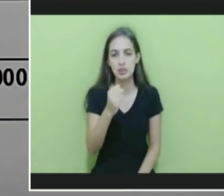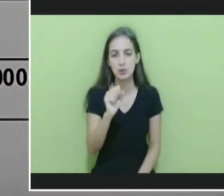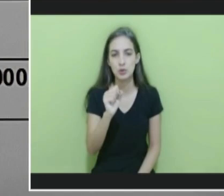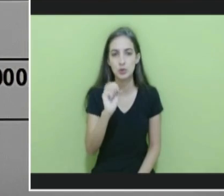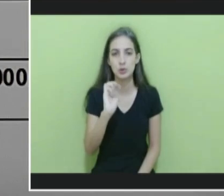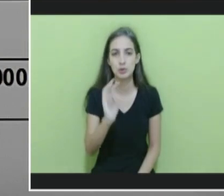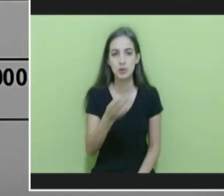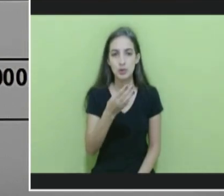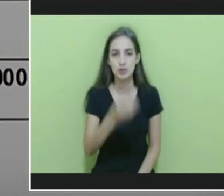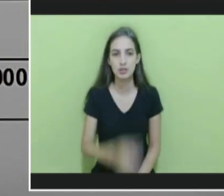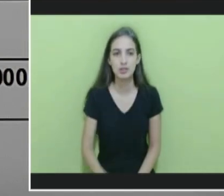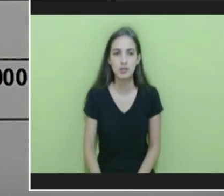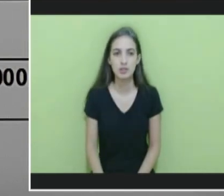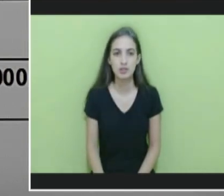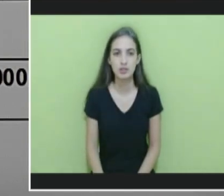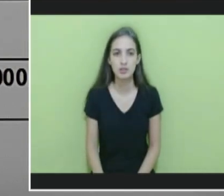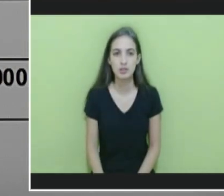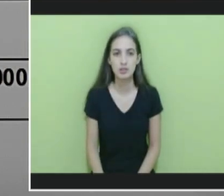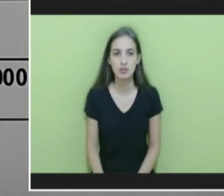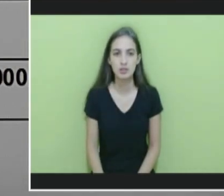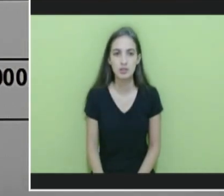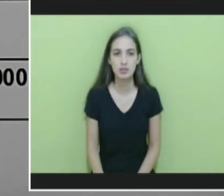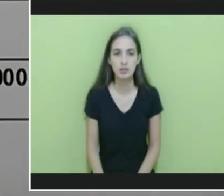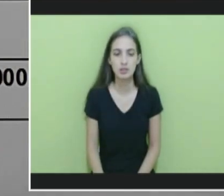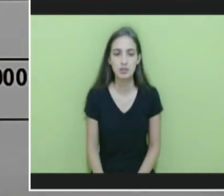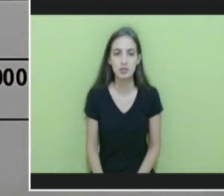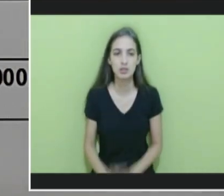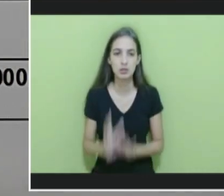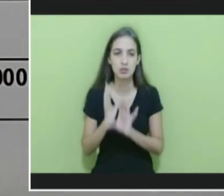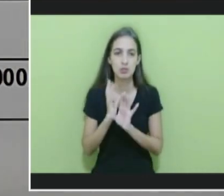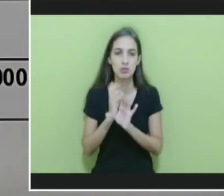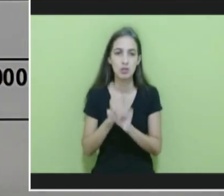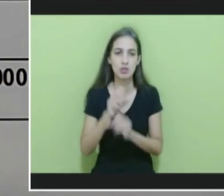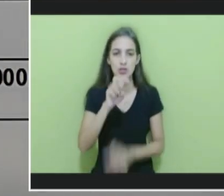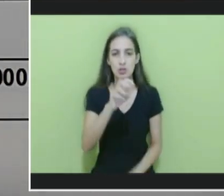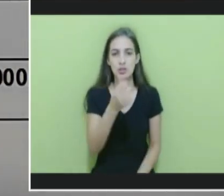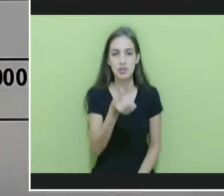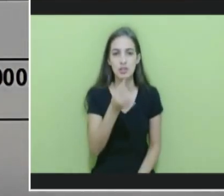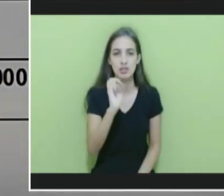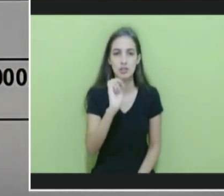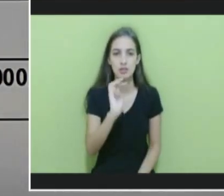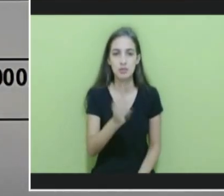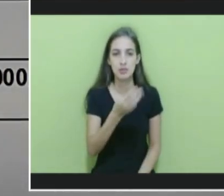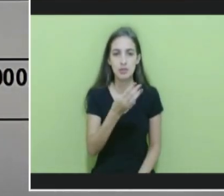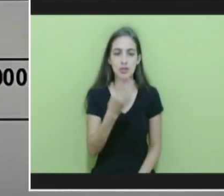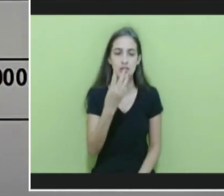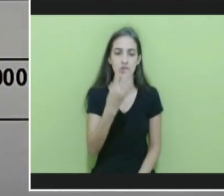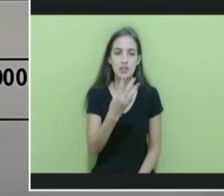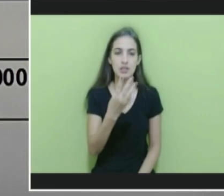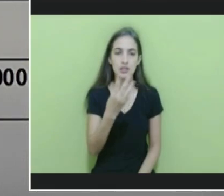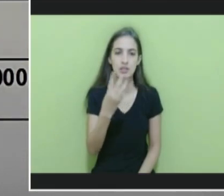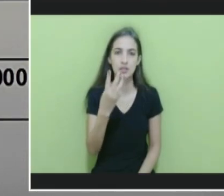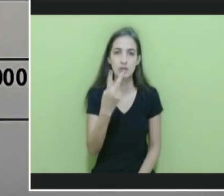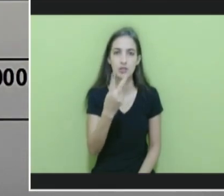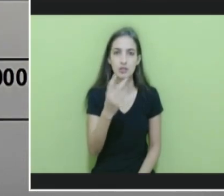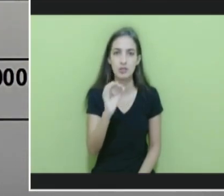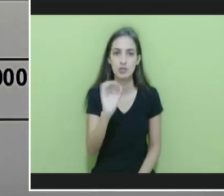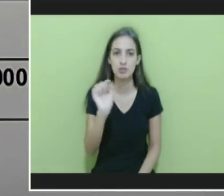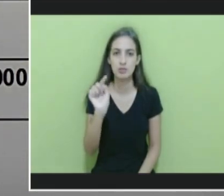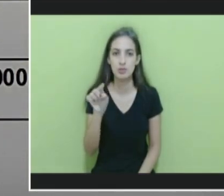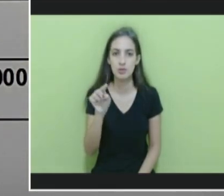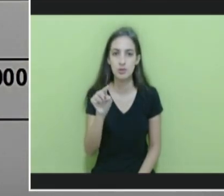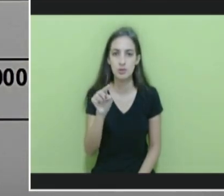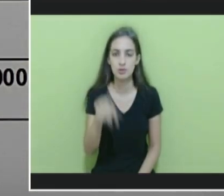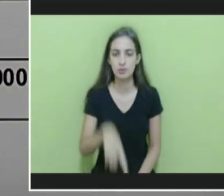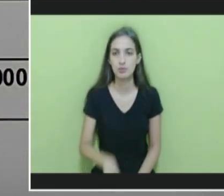reais. Total intra-orçamentário, 56 milhões 320 mil reais, que são as